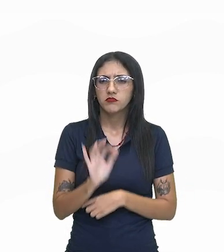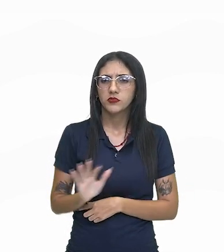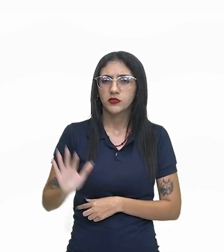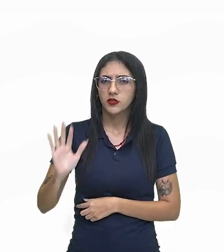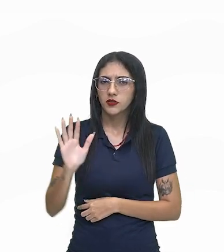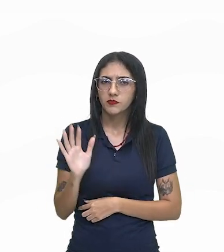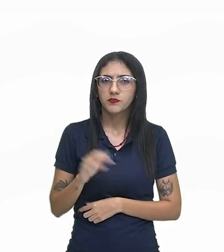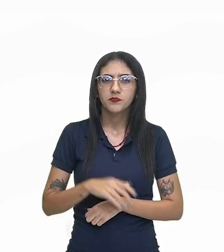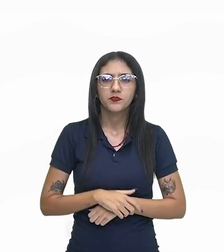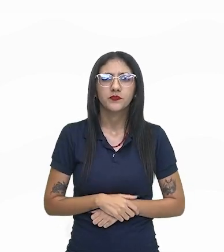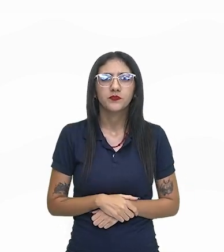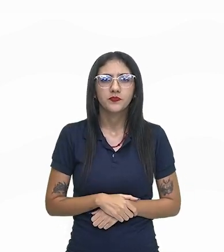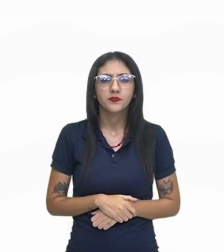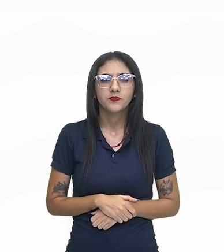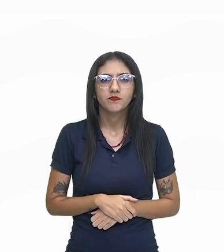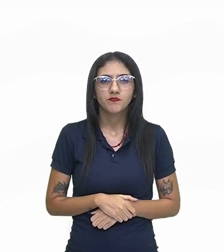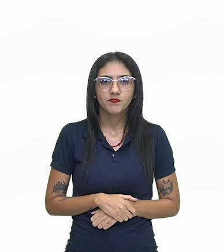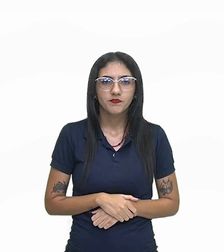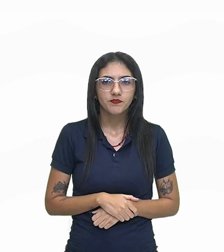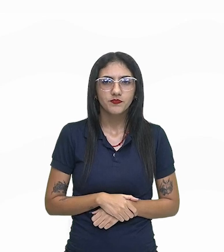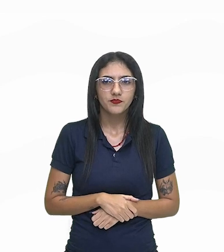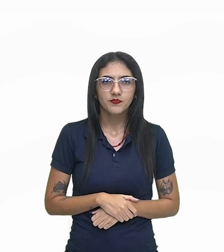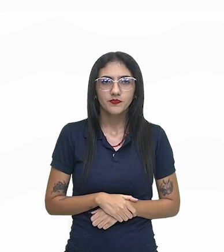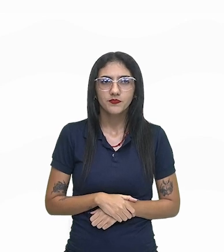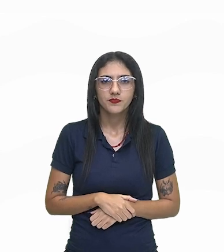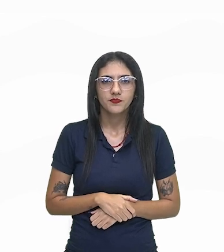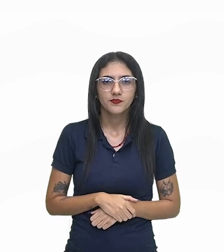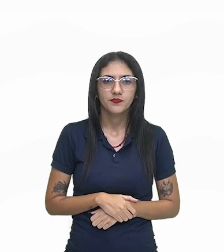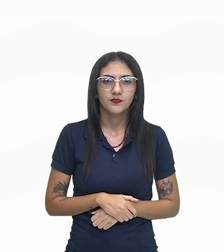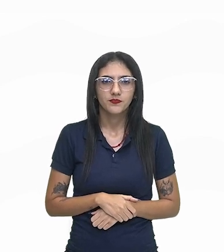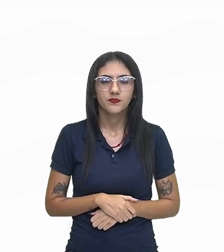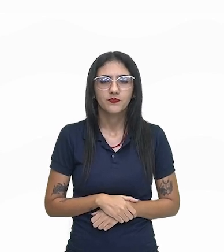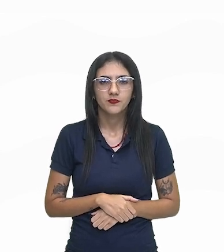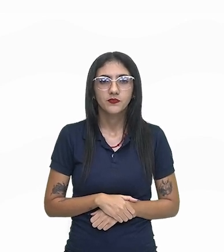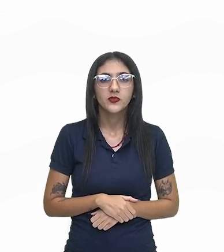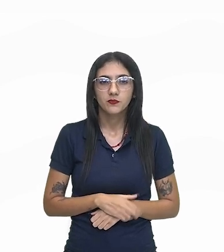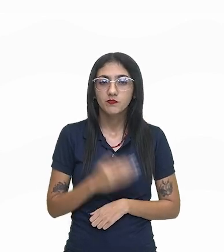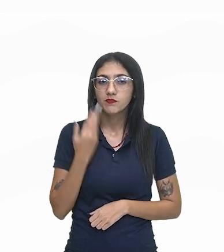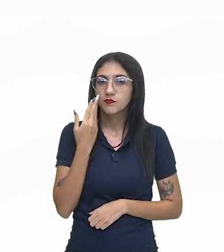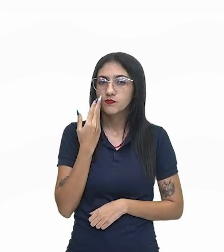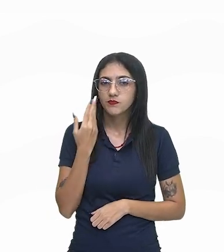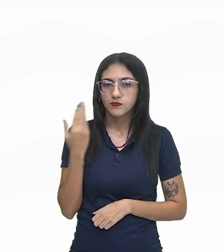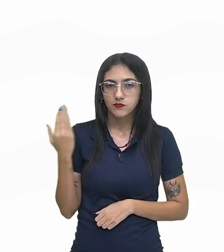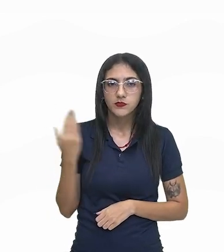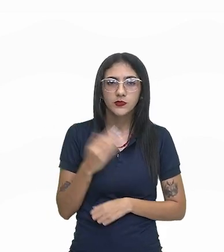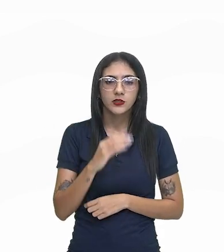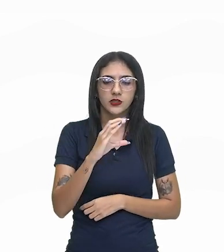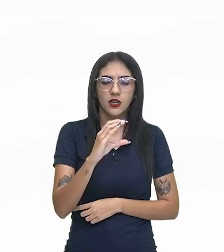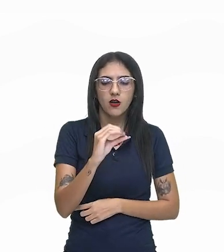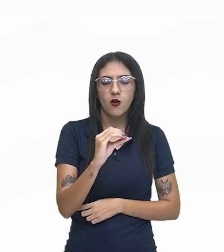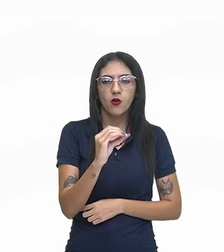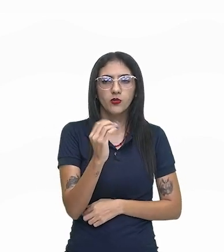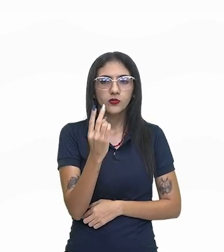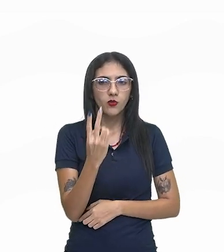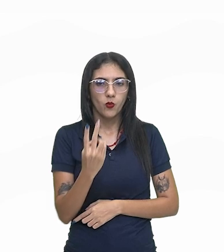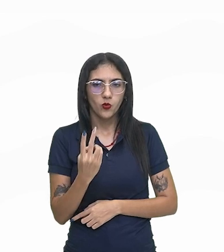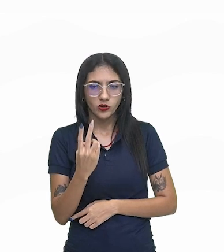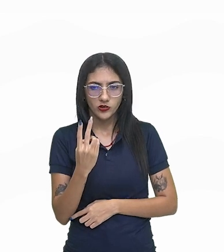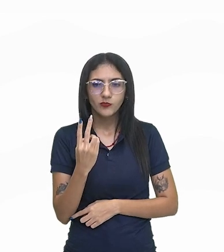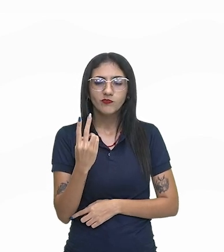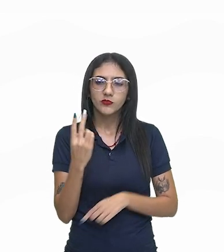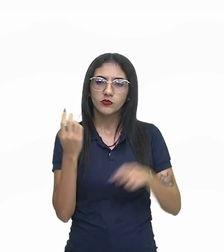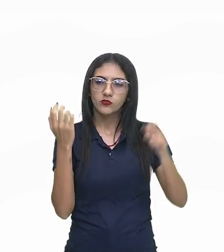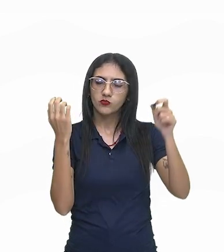forma. Né, nós temos aí o dióxido de carbono, né, o CO2, entrando para